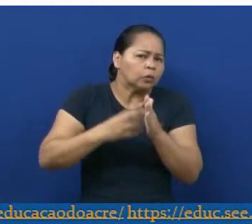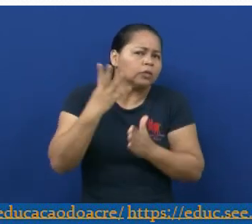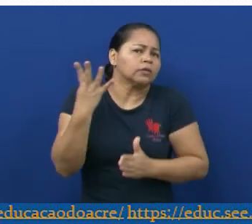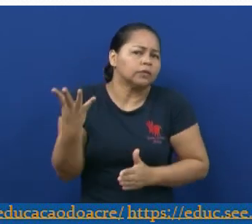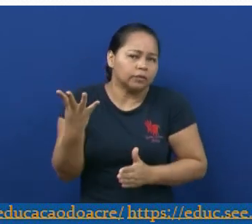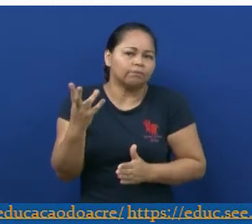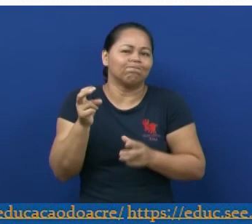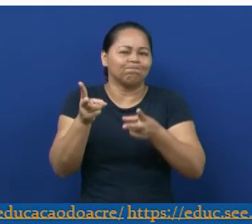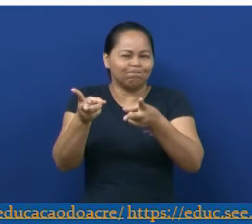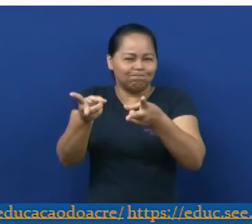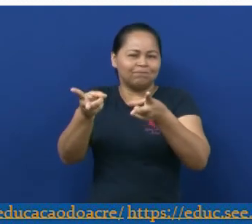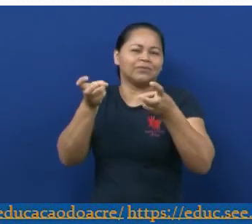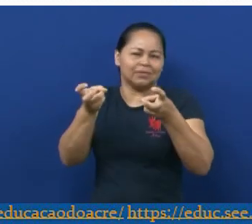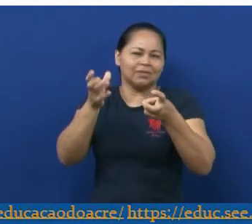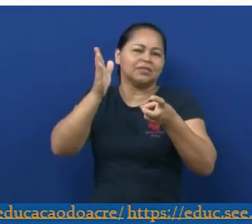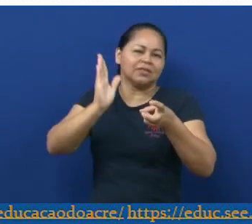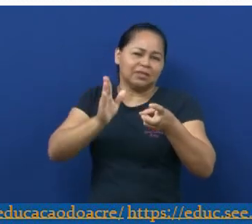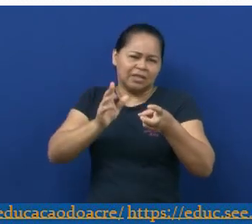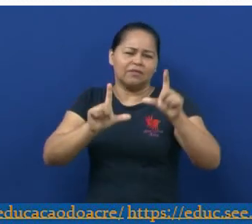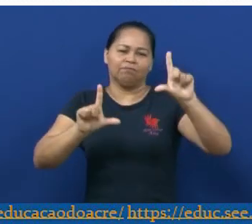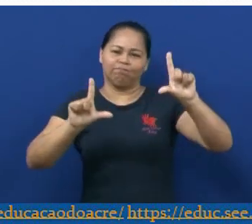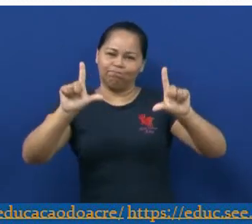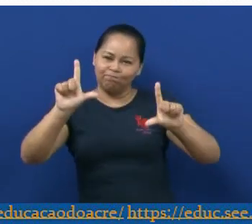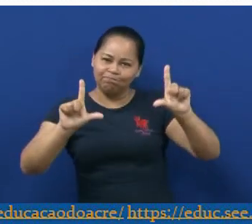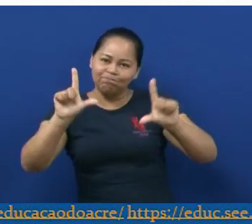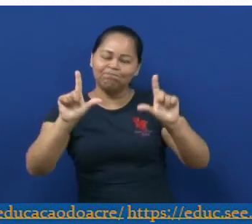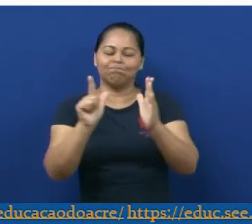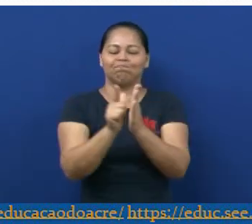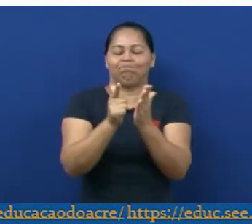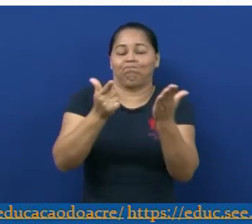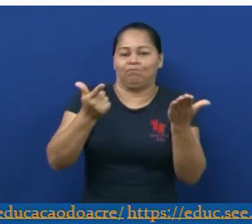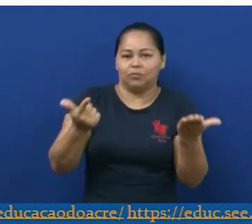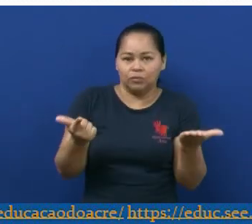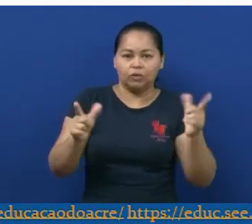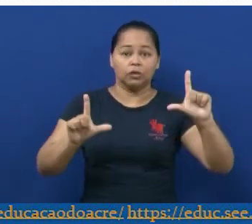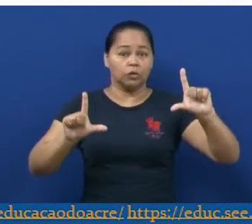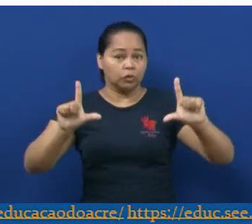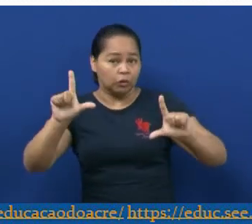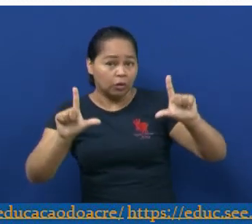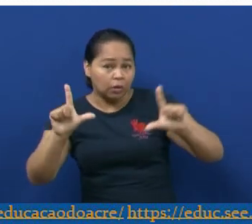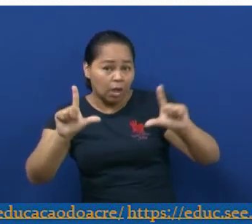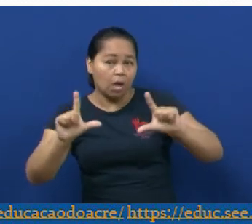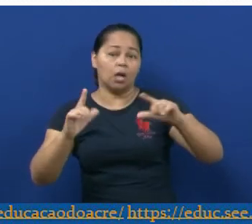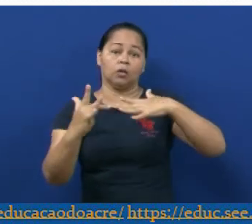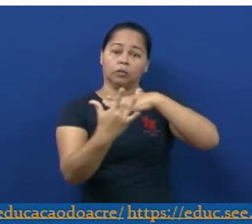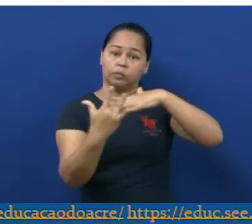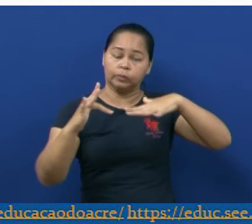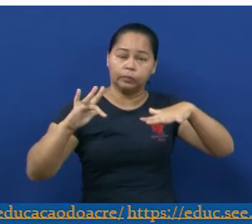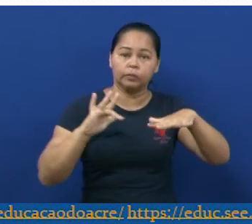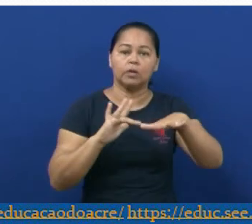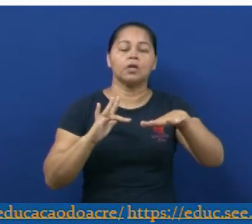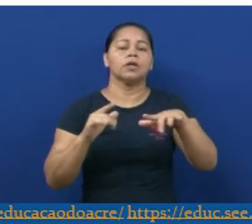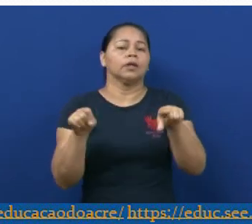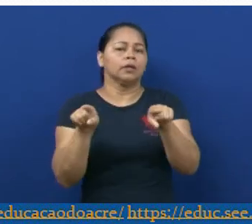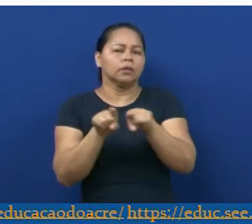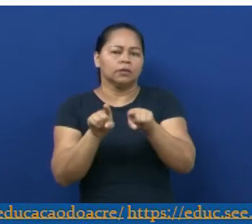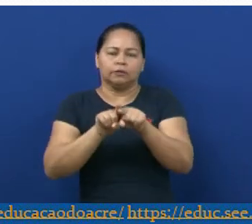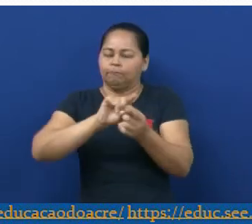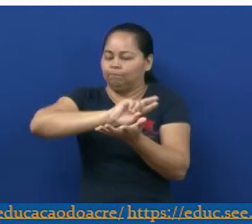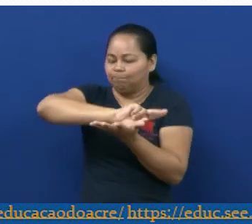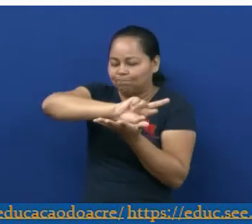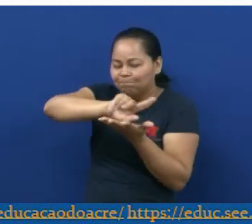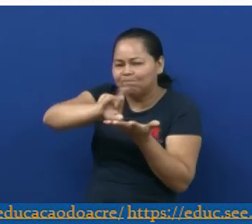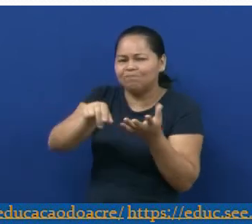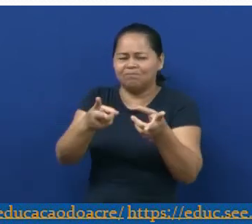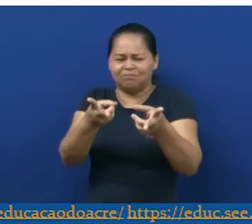essa imagem aí na TV, nos noticiários, nas redes sociais, Quantas vezes já deve ter